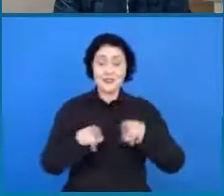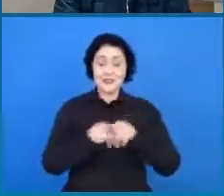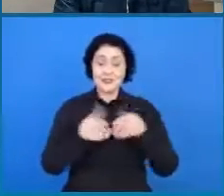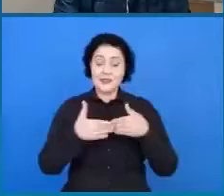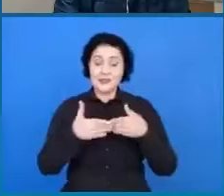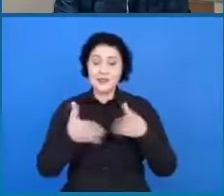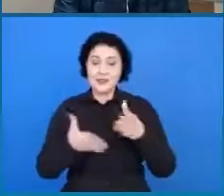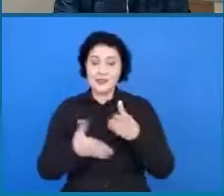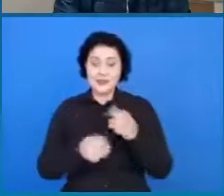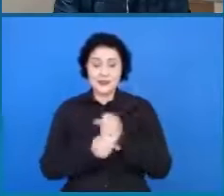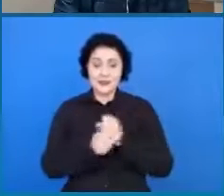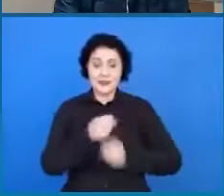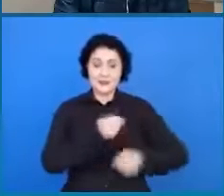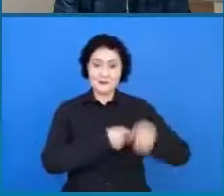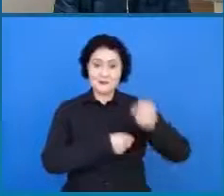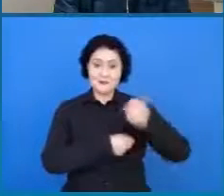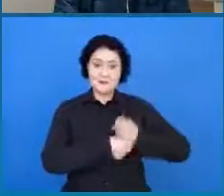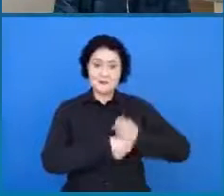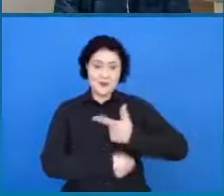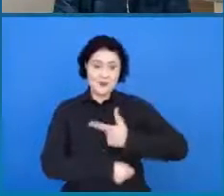lançado ano passado 2021